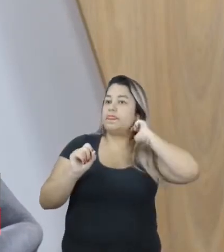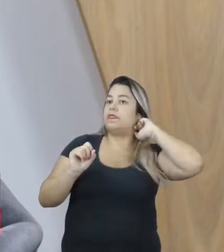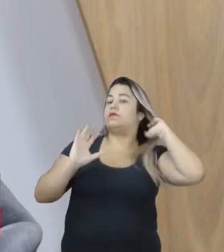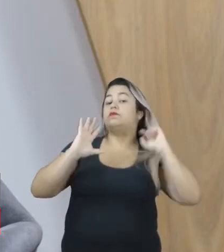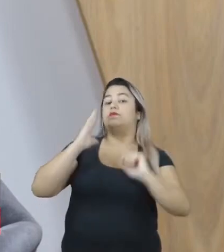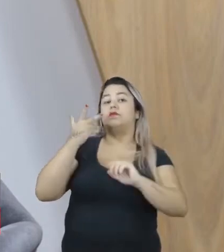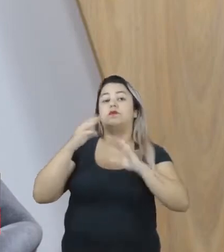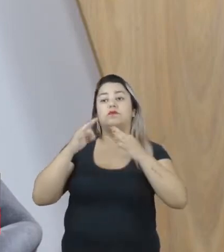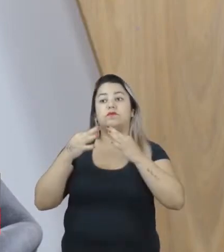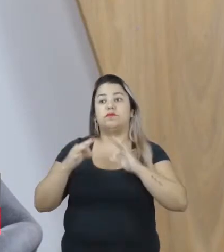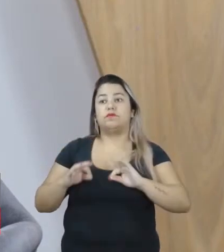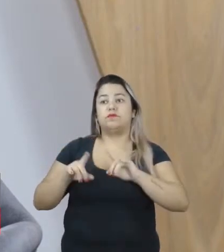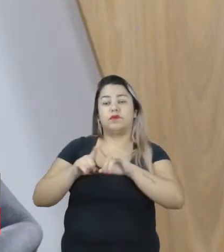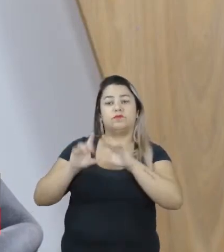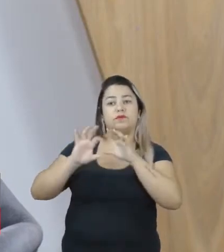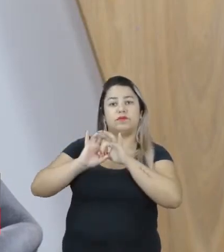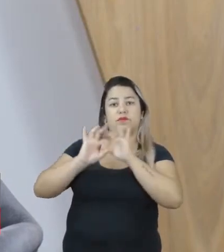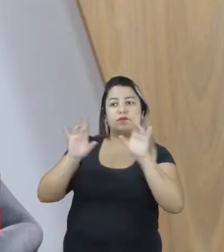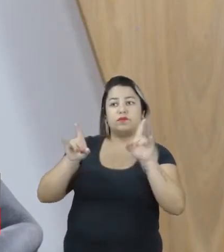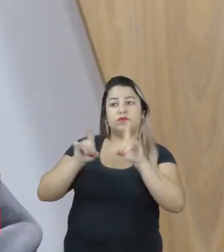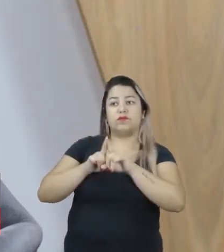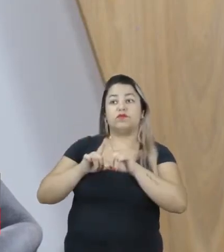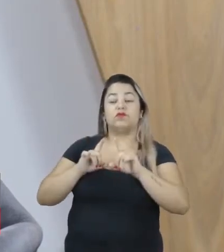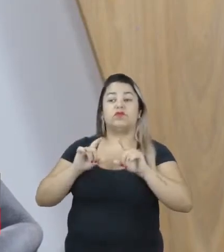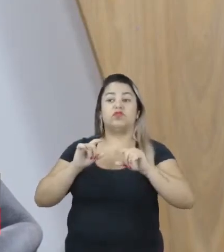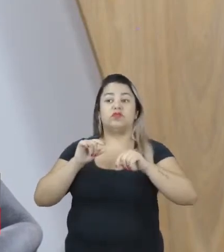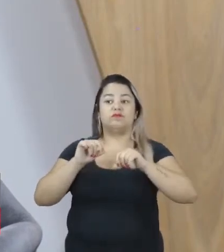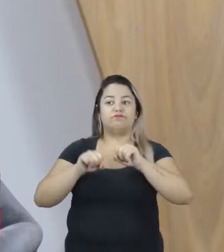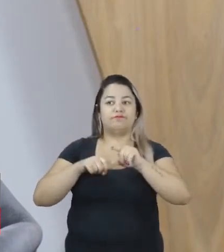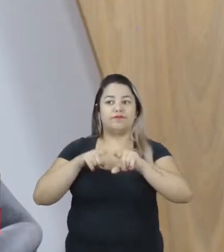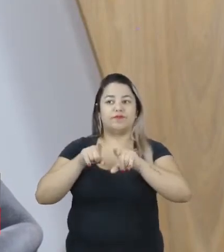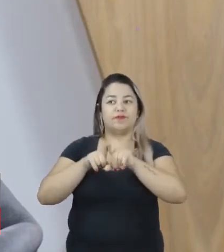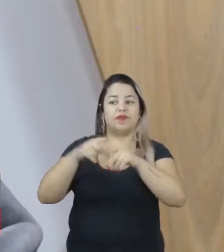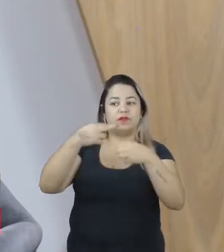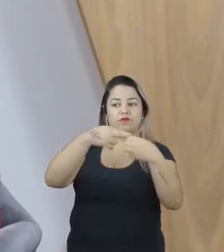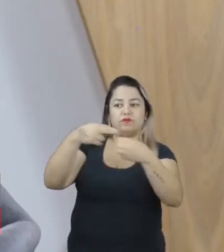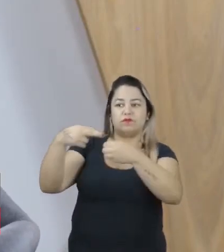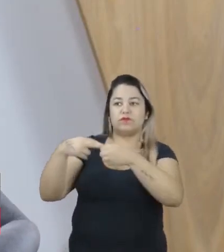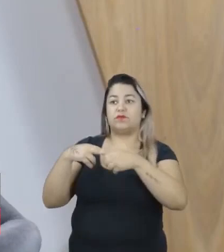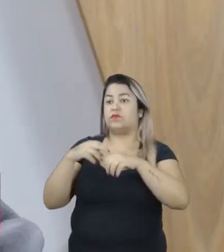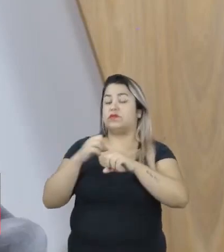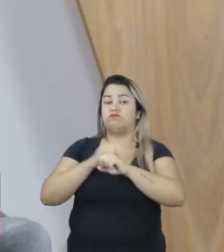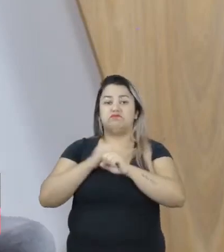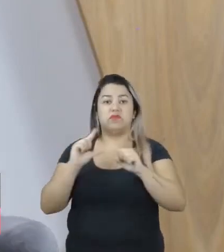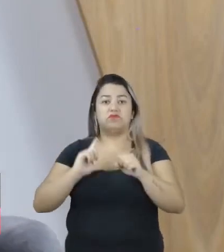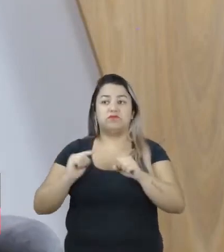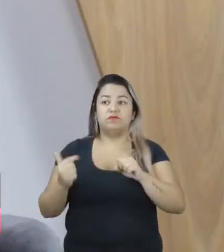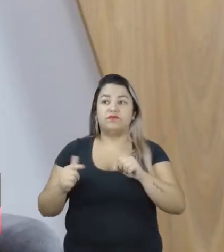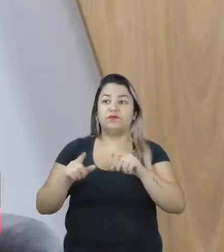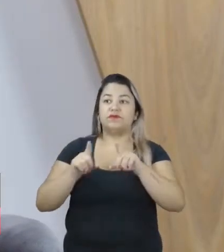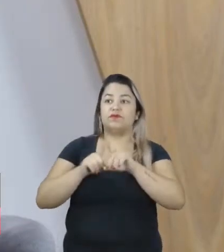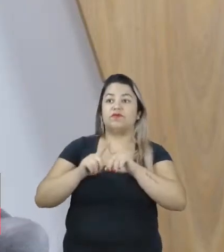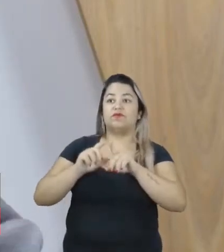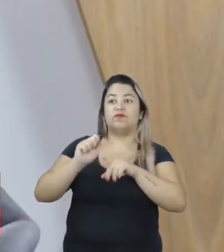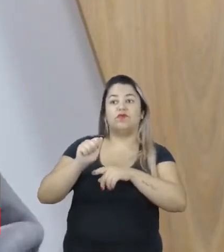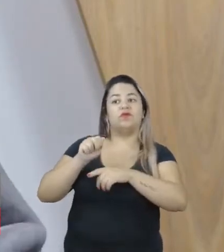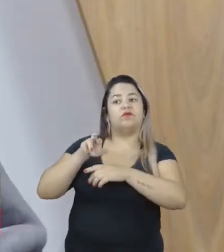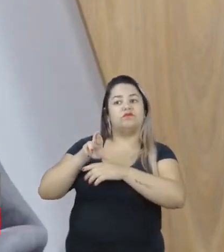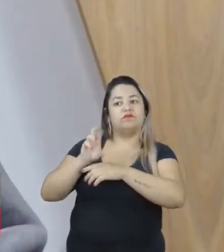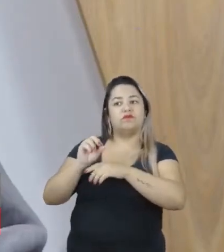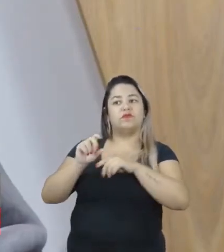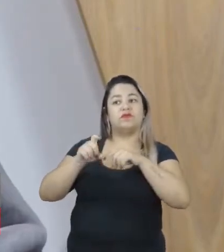soluções tecnológicas para permitir a produção de grãos em regiões que antes não eram possíveis. E o agronegócio brasileiro ele